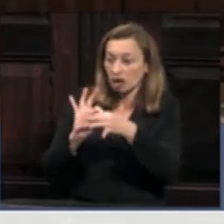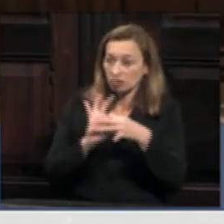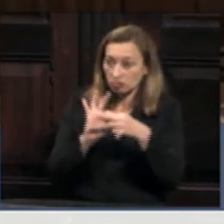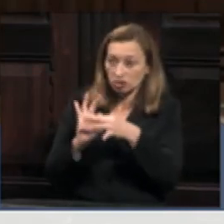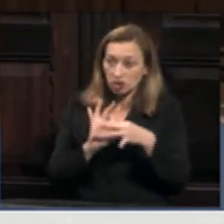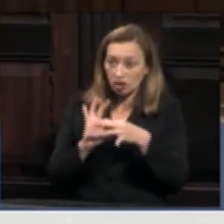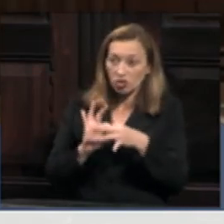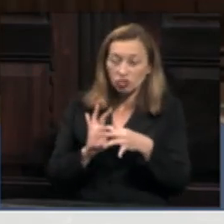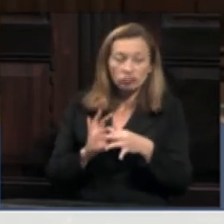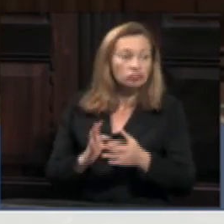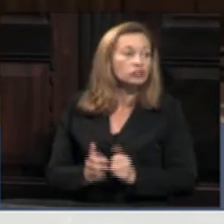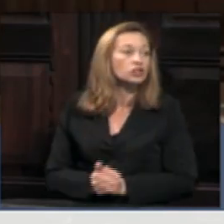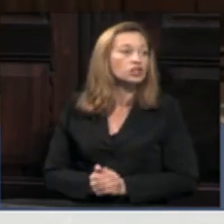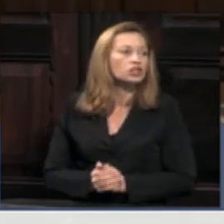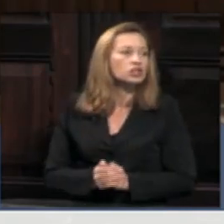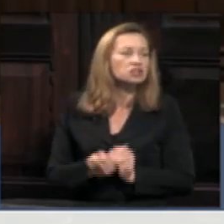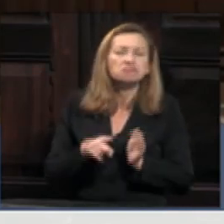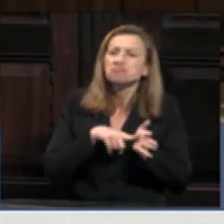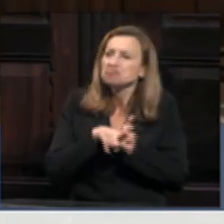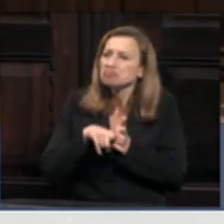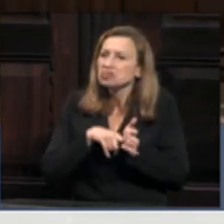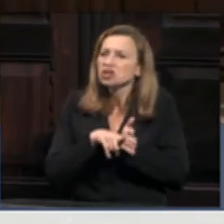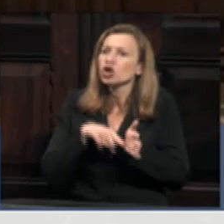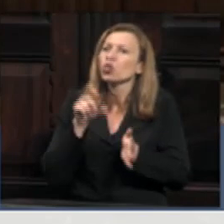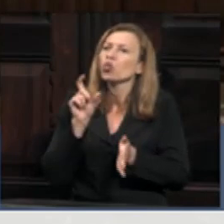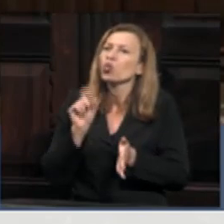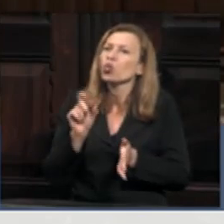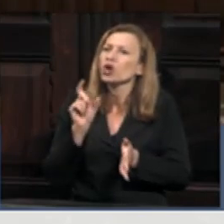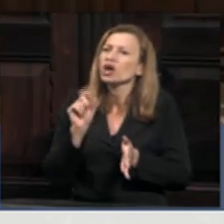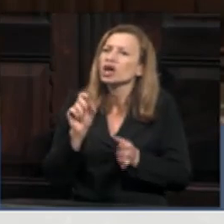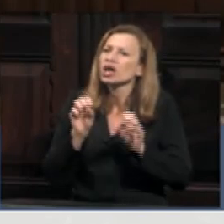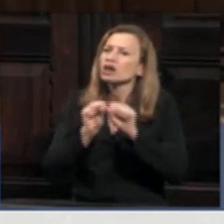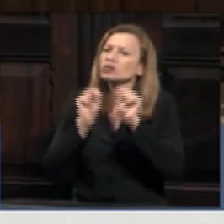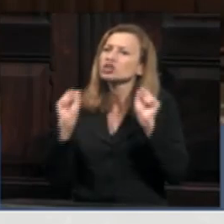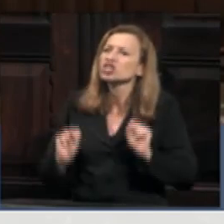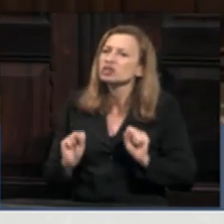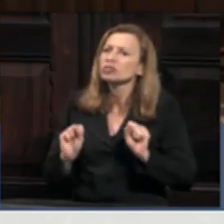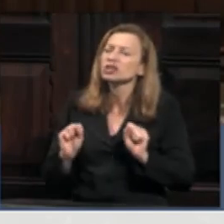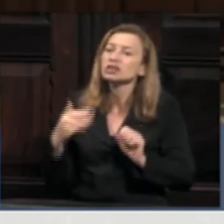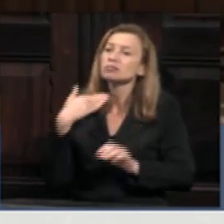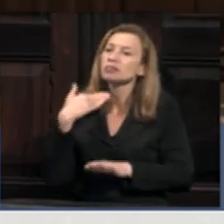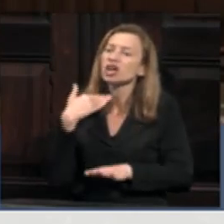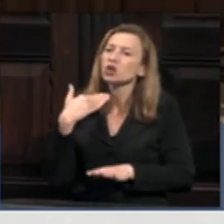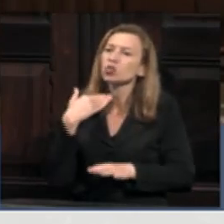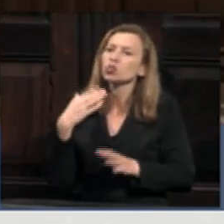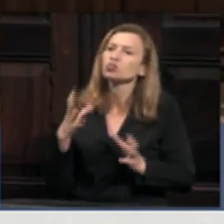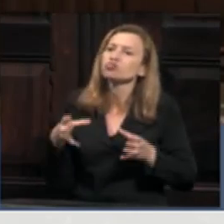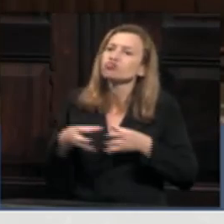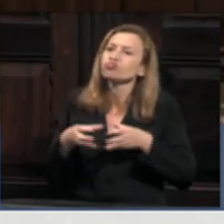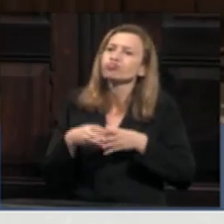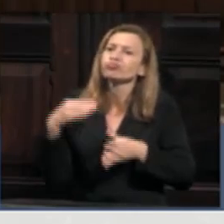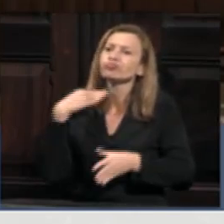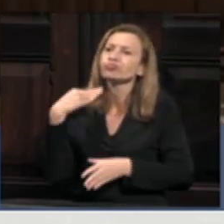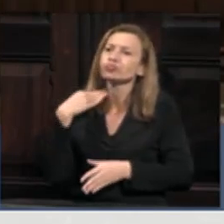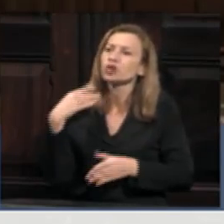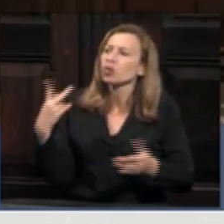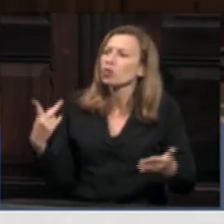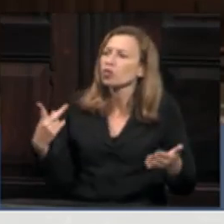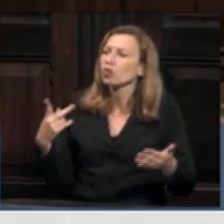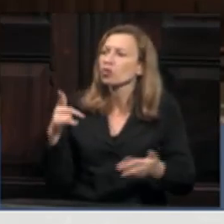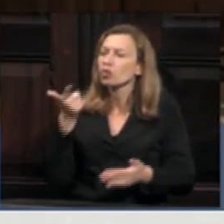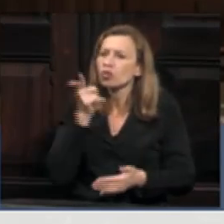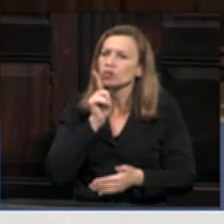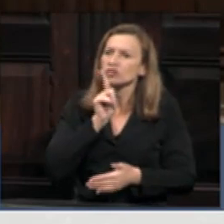e verificar o que o sistema bancário consegue na área